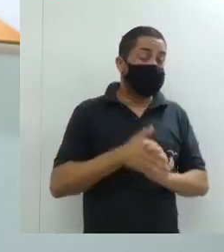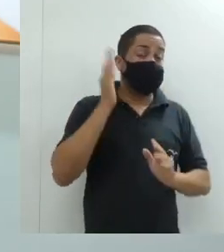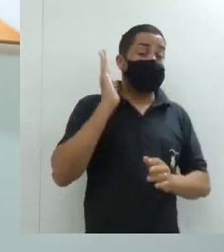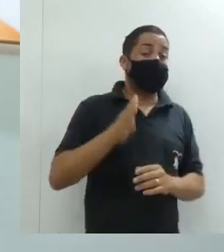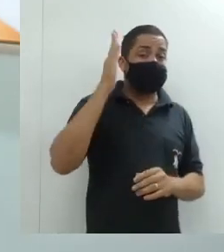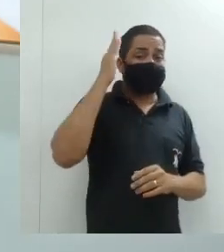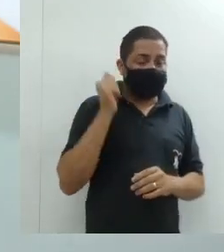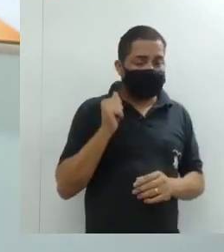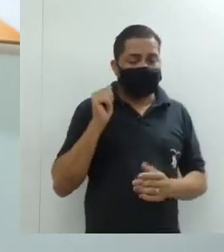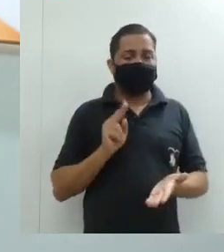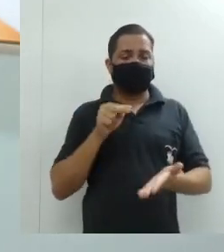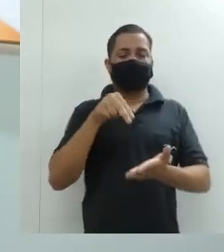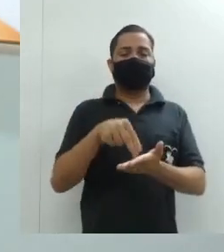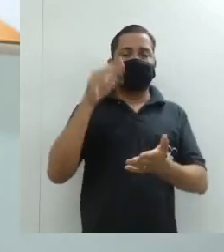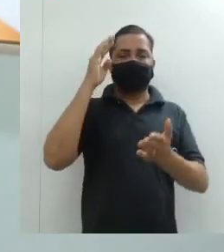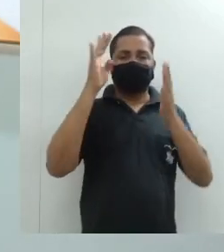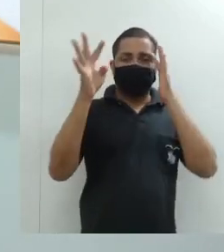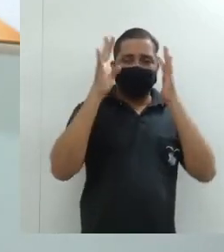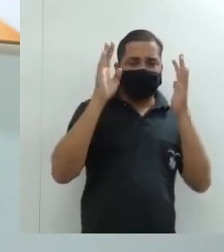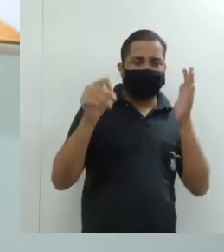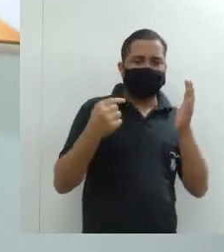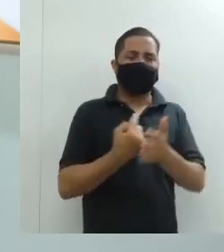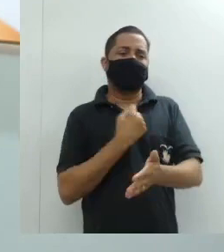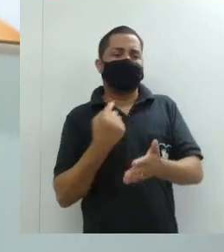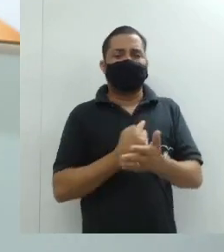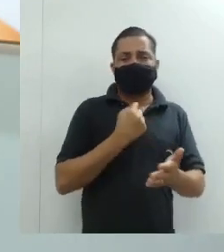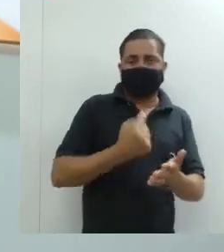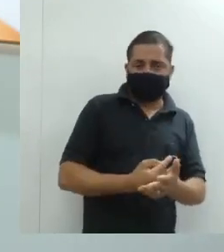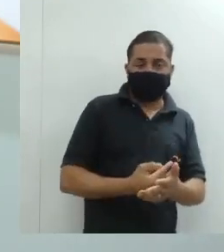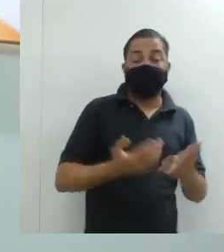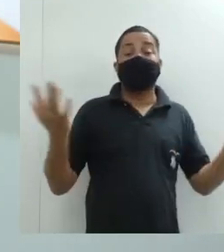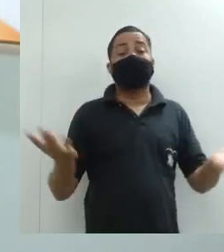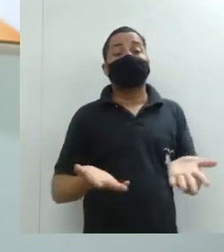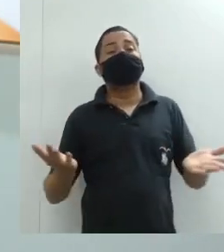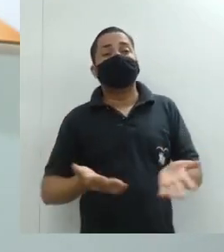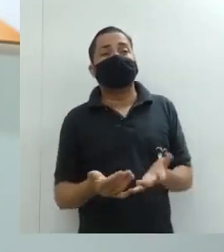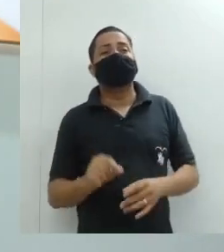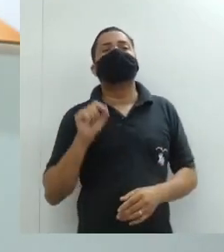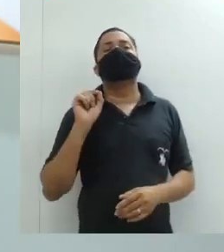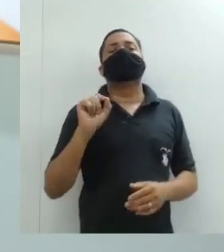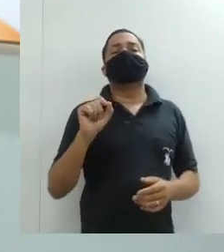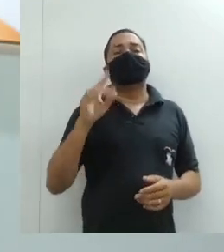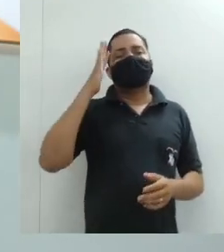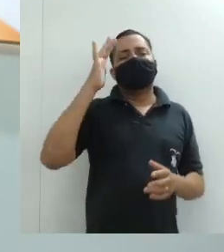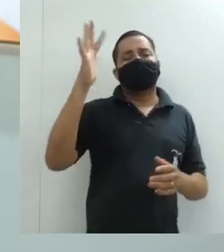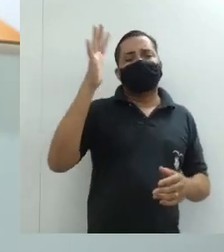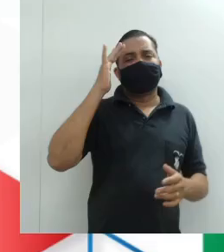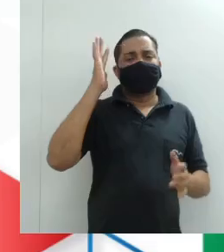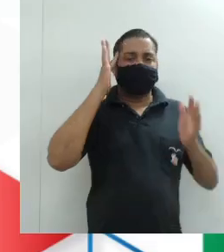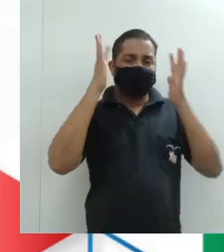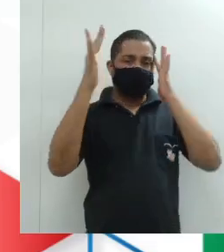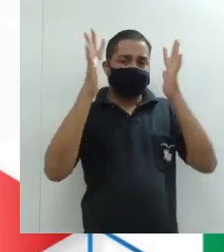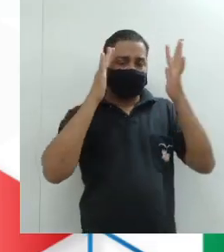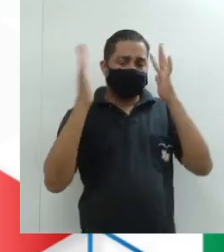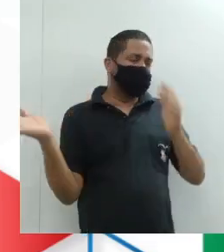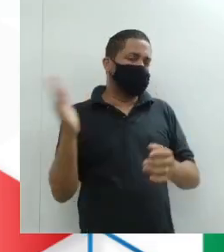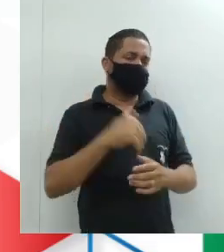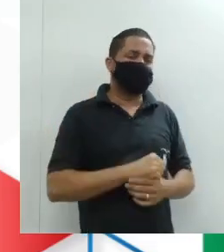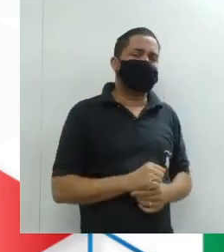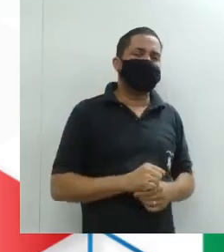sabemos que a atitude filosófica é o questionar-se. E agora, o que é uma reflexão filosófica? Acompanhe